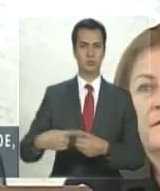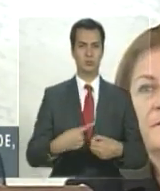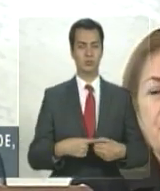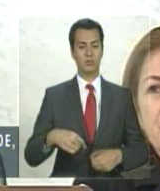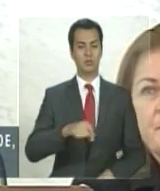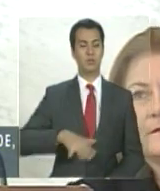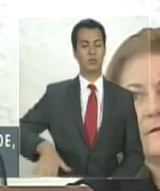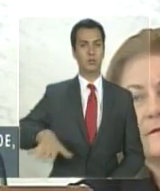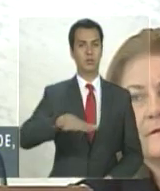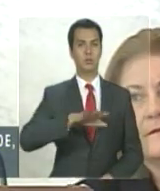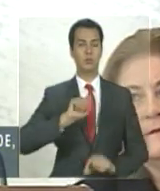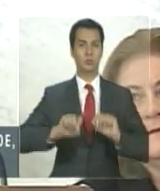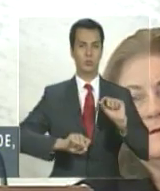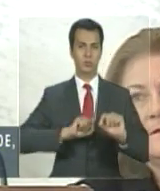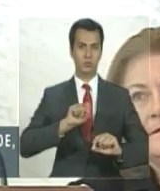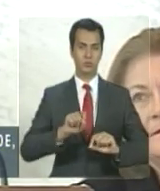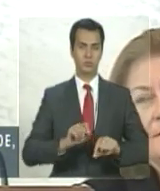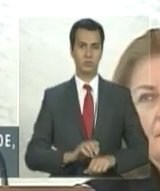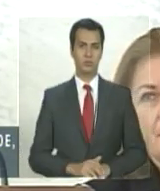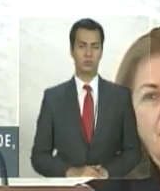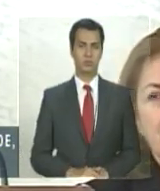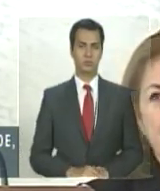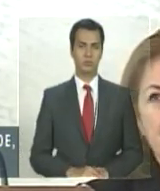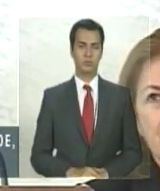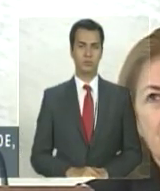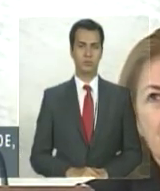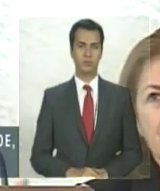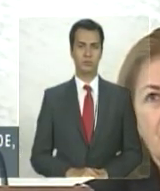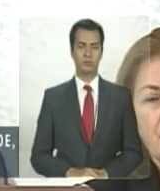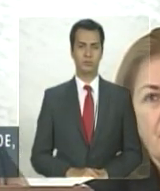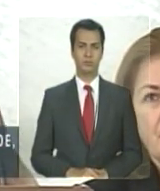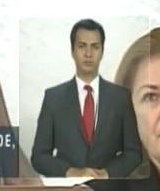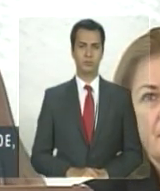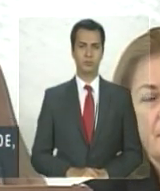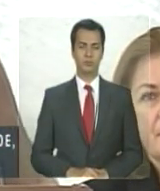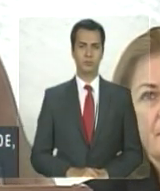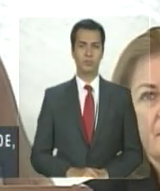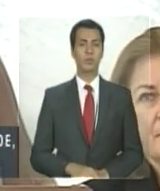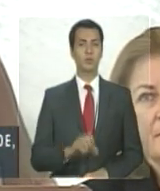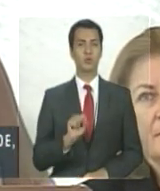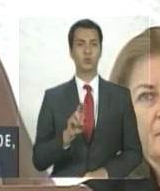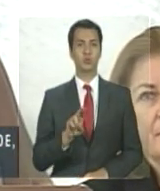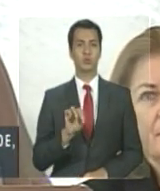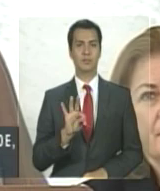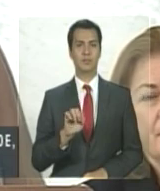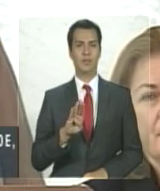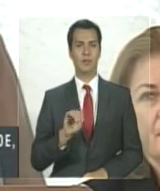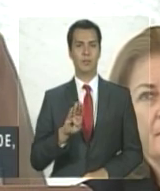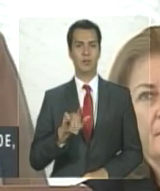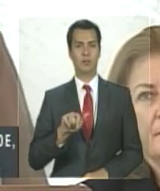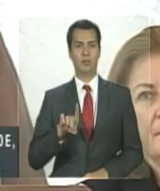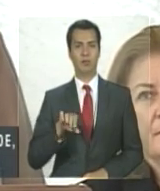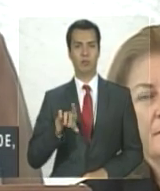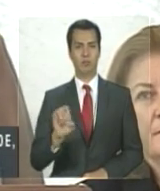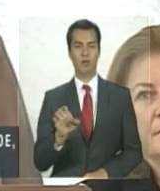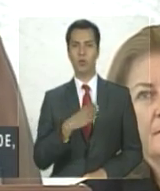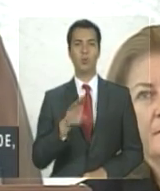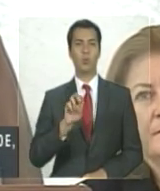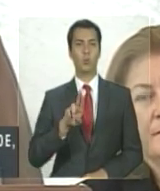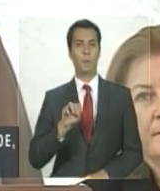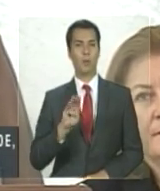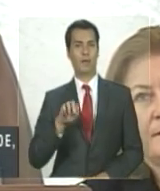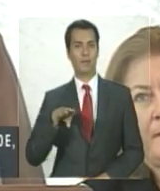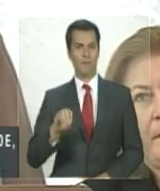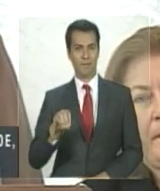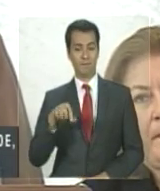área de, eu diria, de sustentabilidade urbana do país,